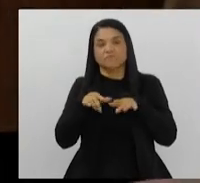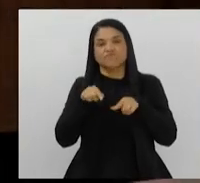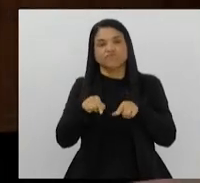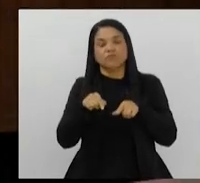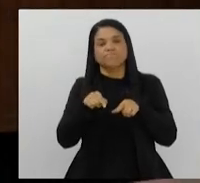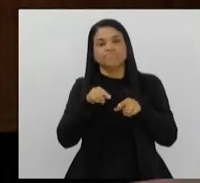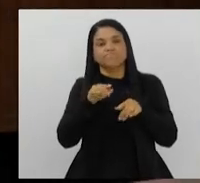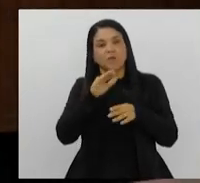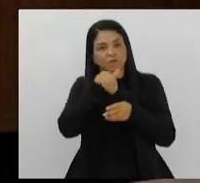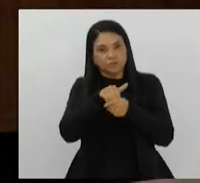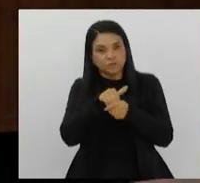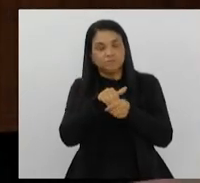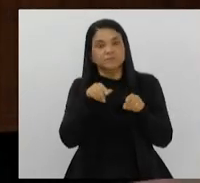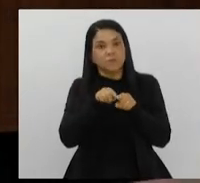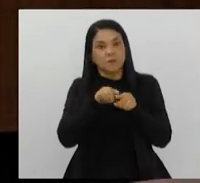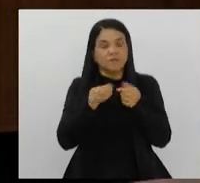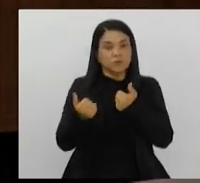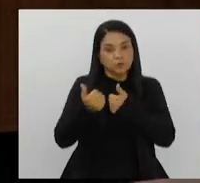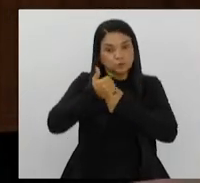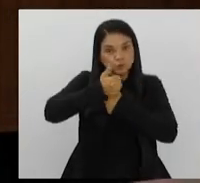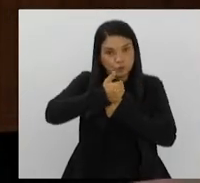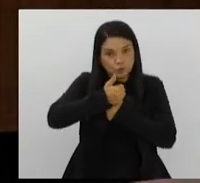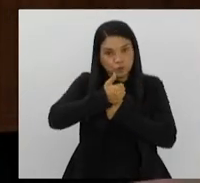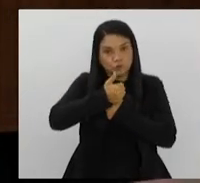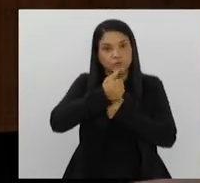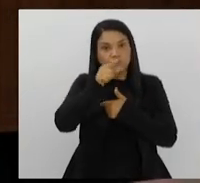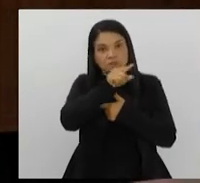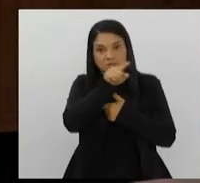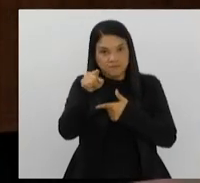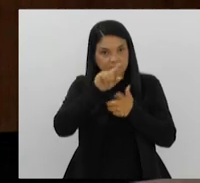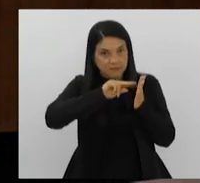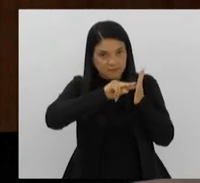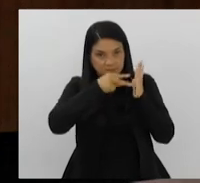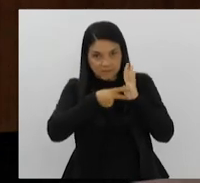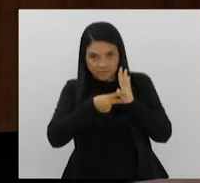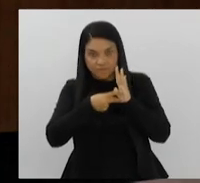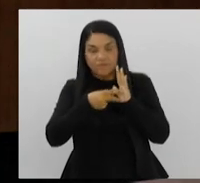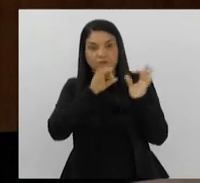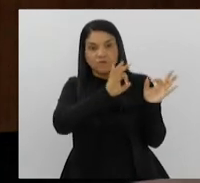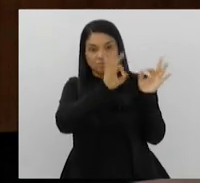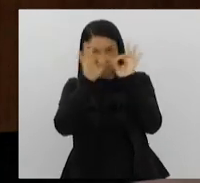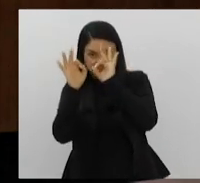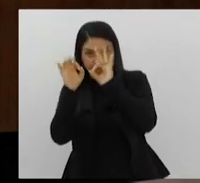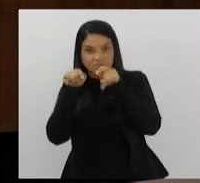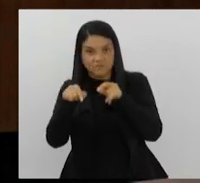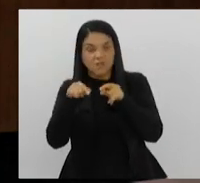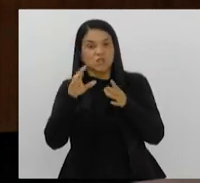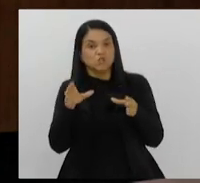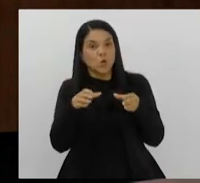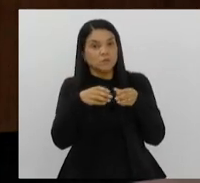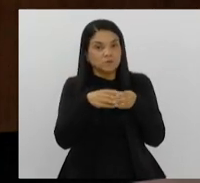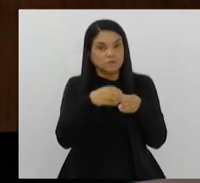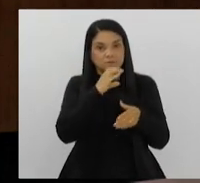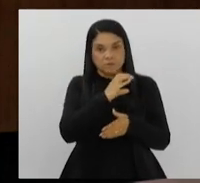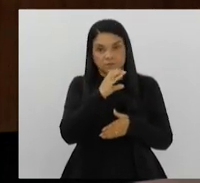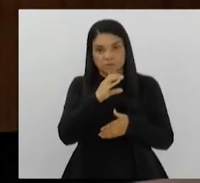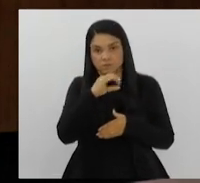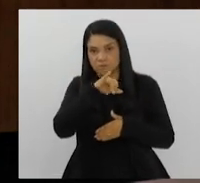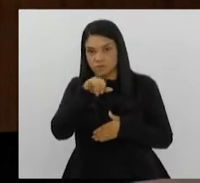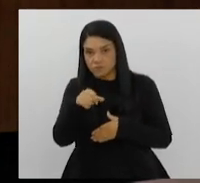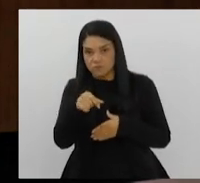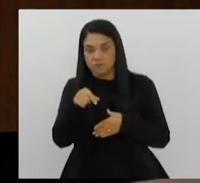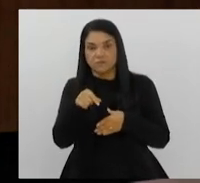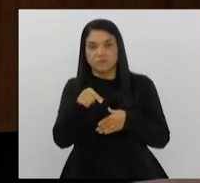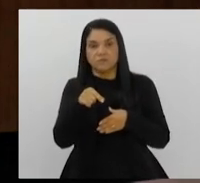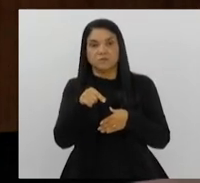de um substitutivo, que significa para aquele que nos ouve, quando as comissões, a CCJ, estabelece,